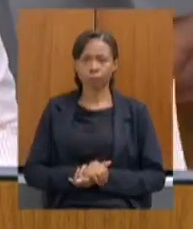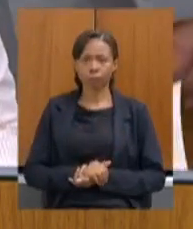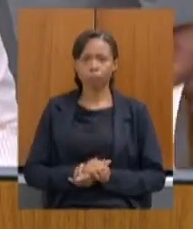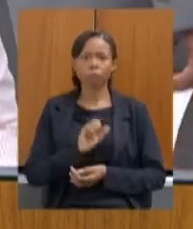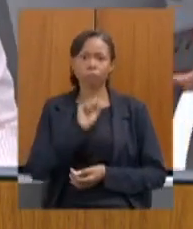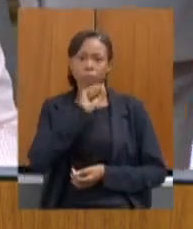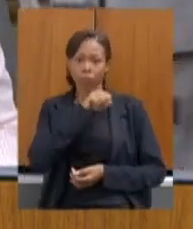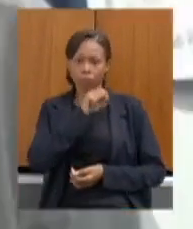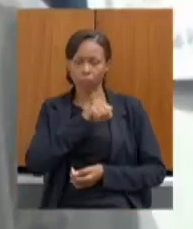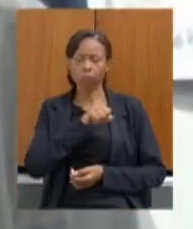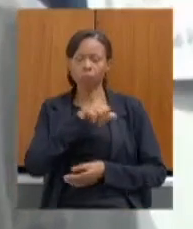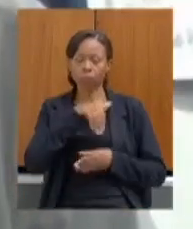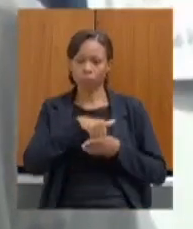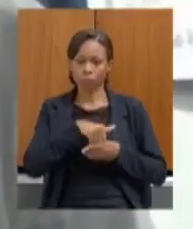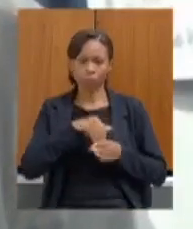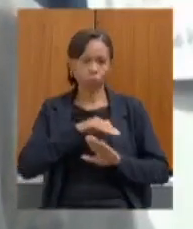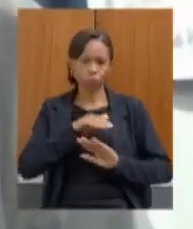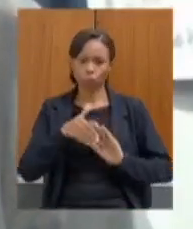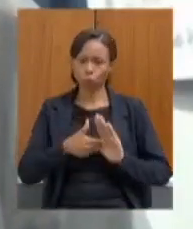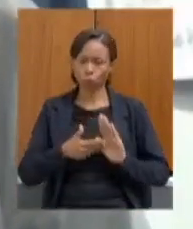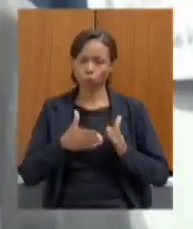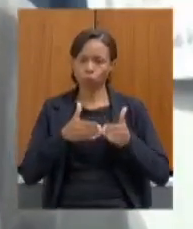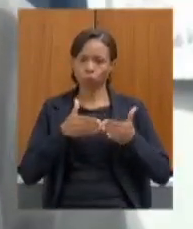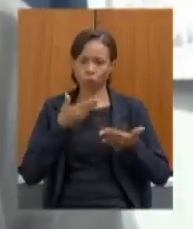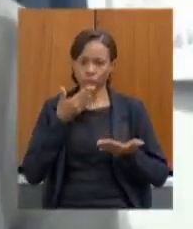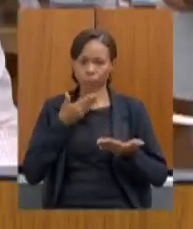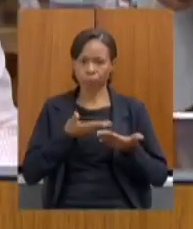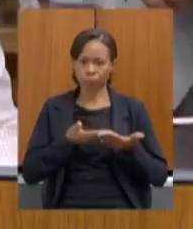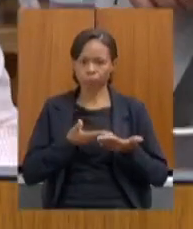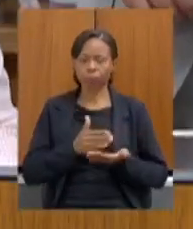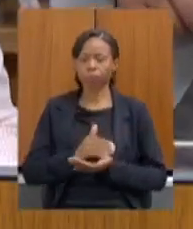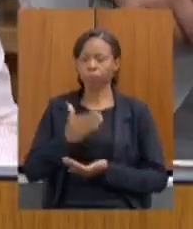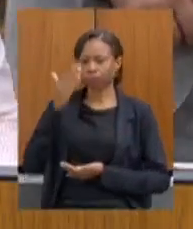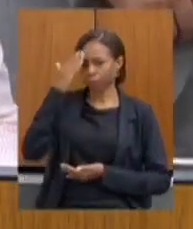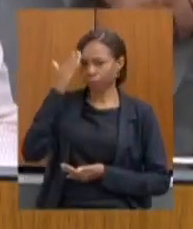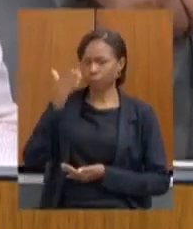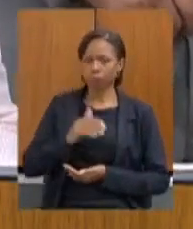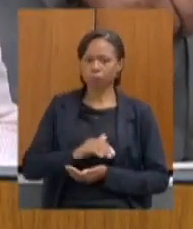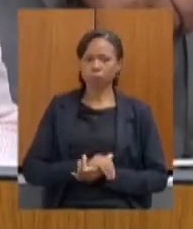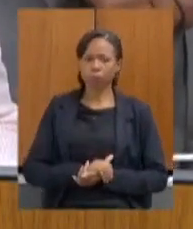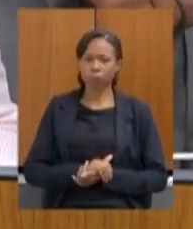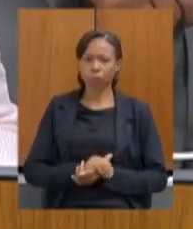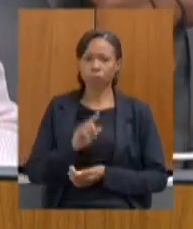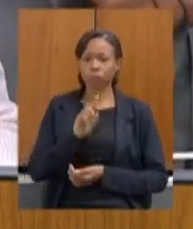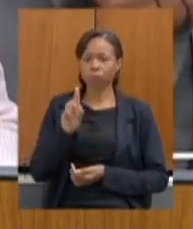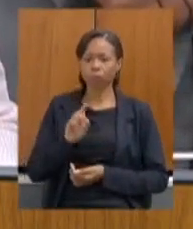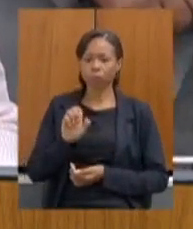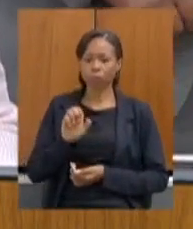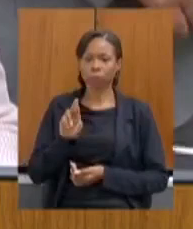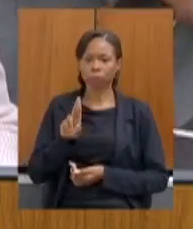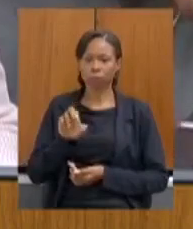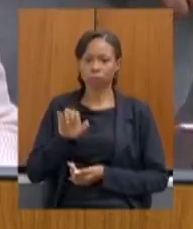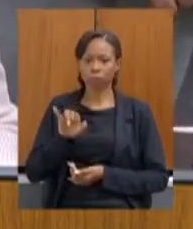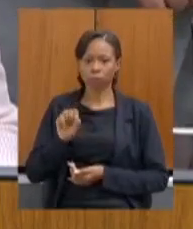Voto sim, presidente. Em todos os requerimentos. Obrigada. Como voto o deputado Zé Reis.